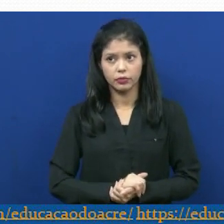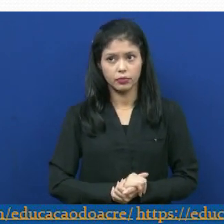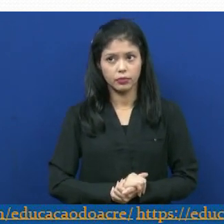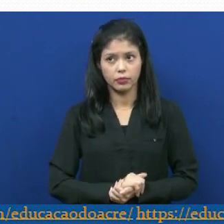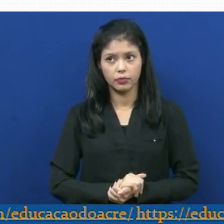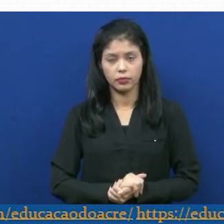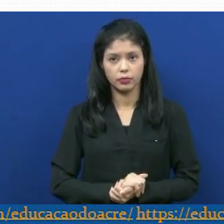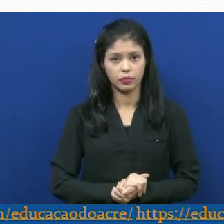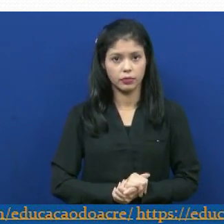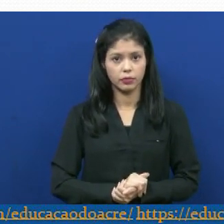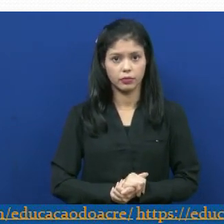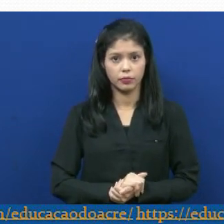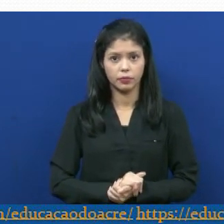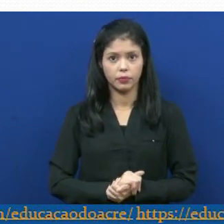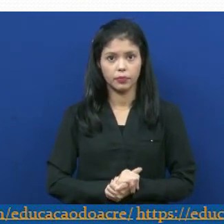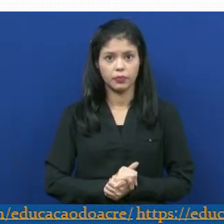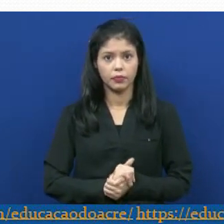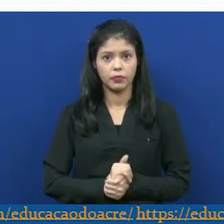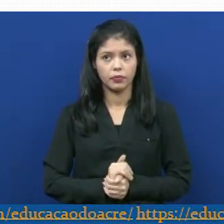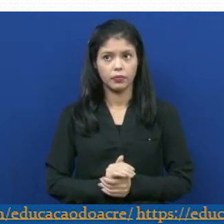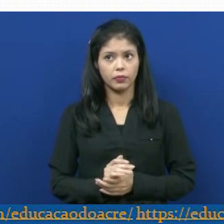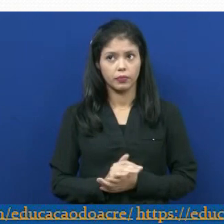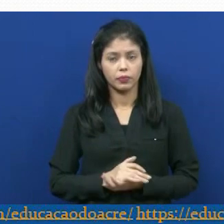Volta um pouquinho aqui comigo.